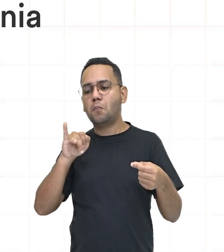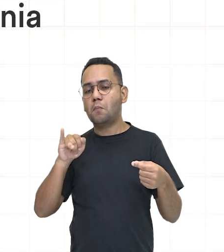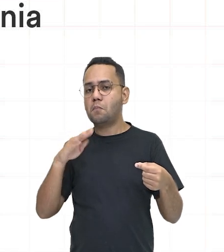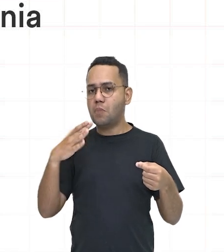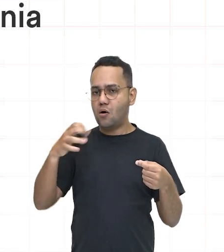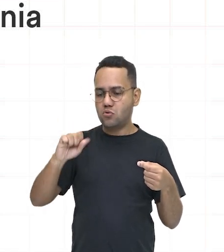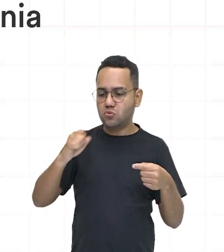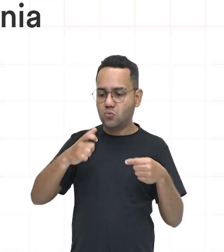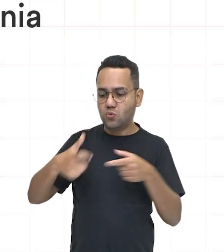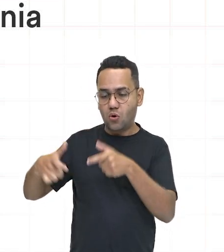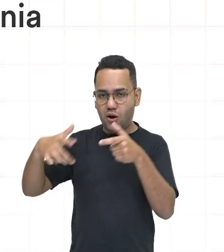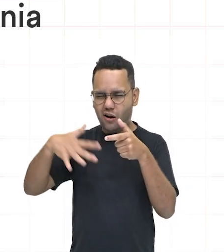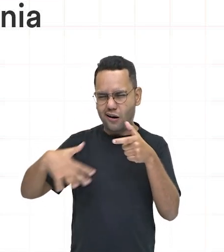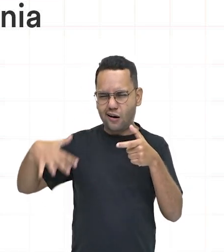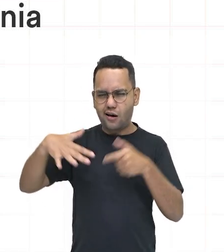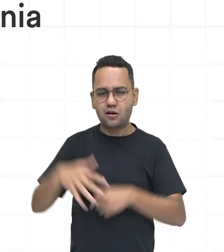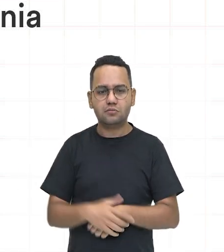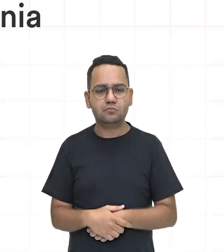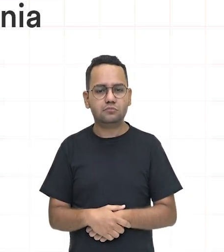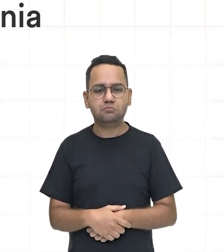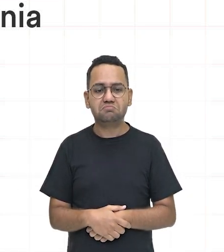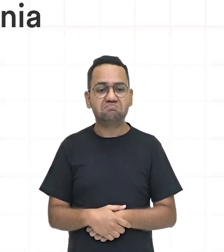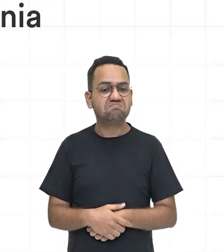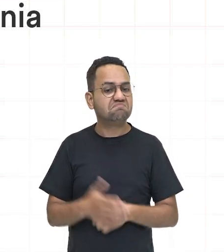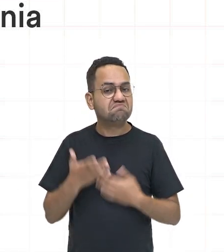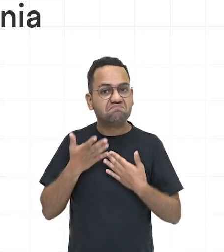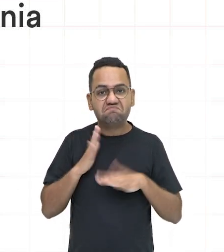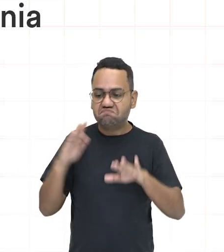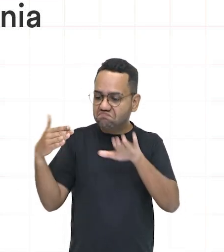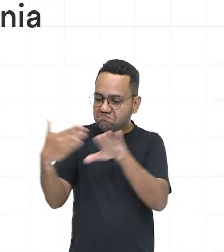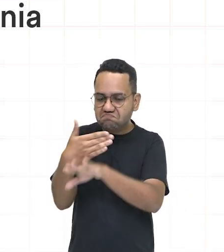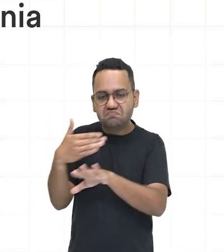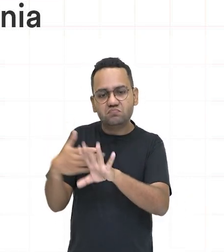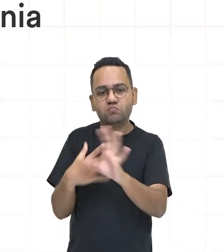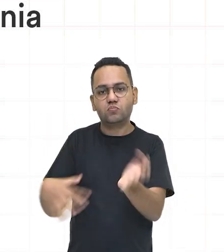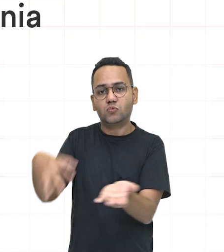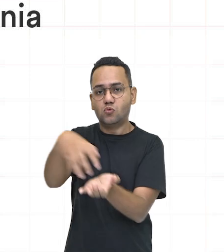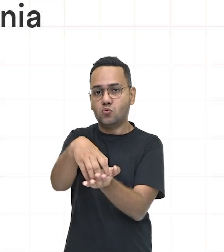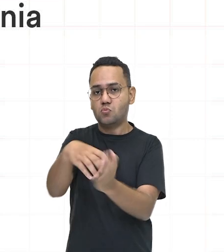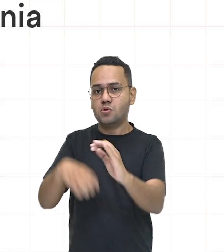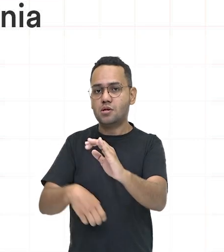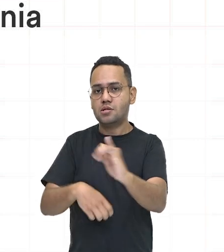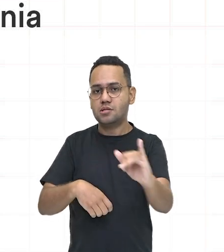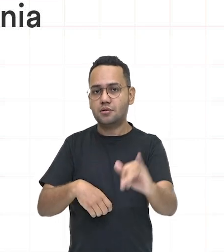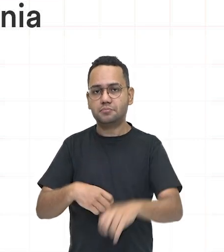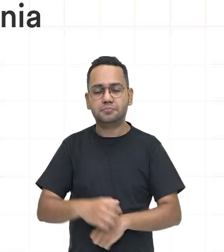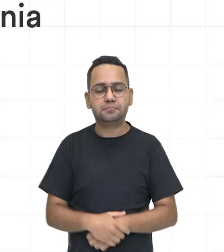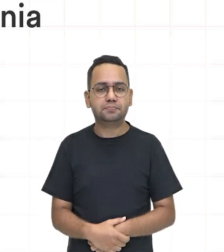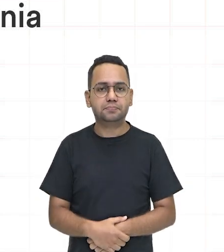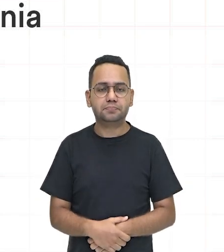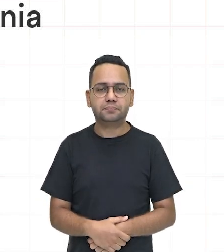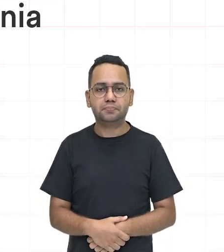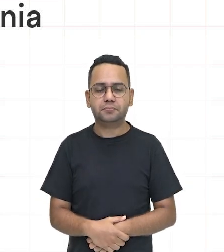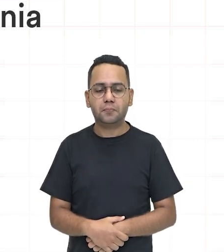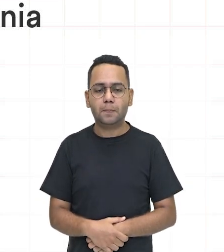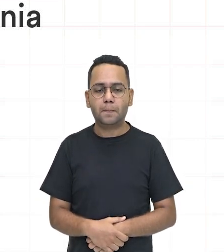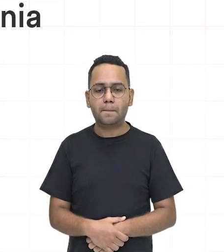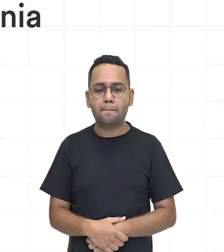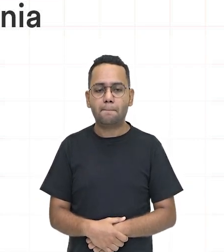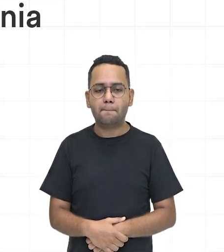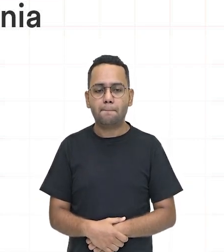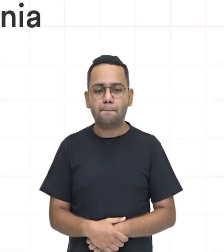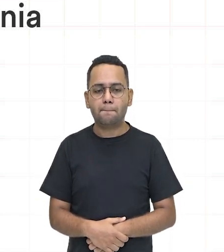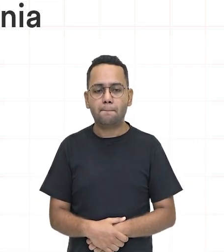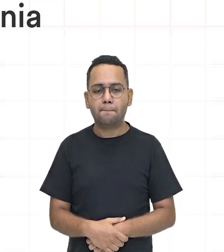optaram desde já nem entrar, nem aderir aí a esse bloco econômico, a comunidade dos estados